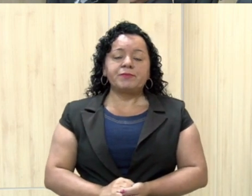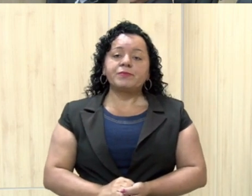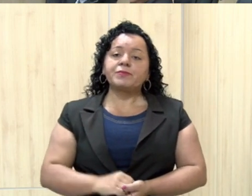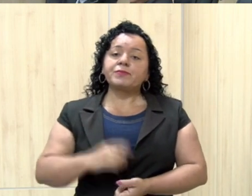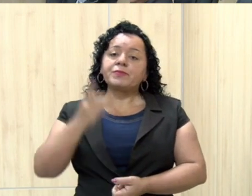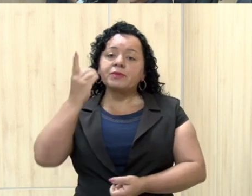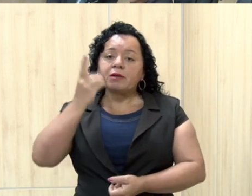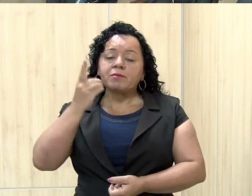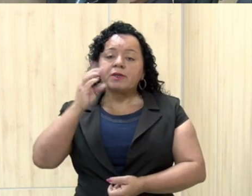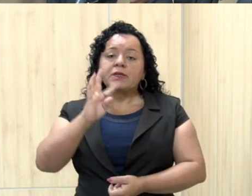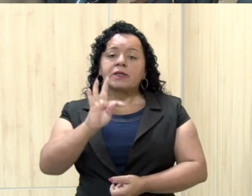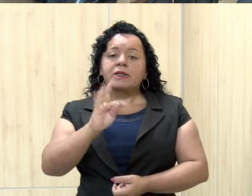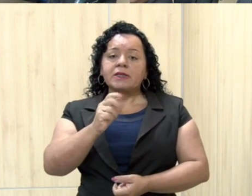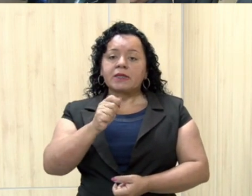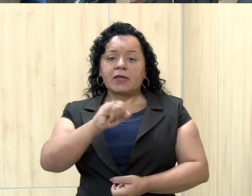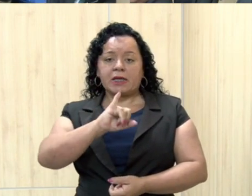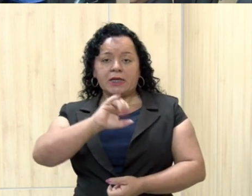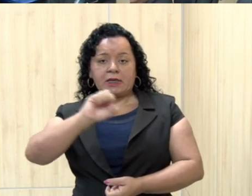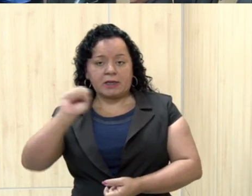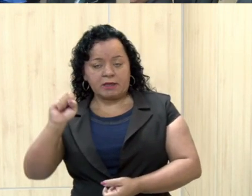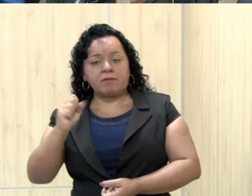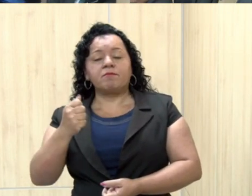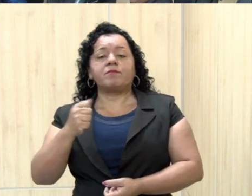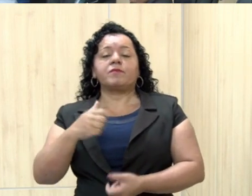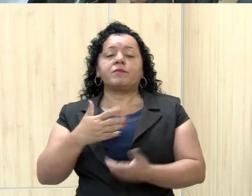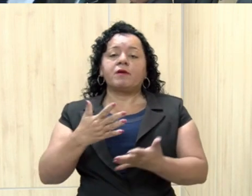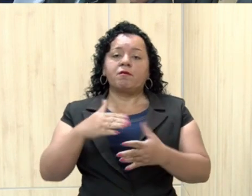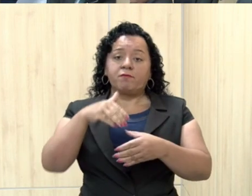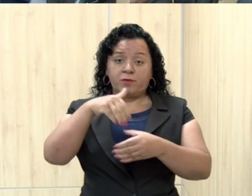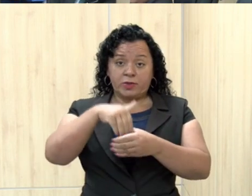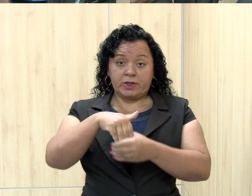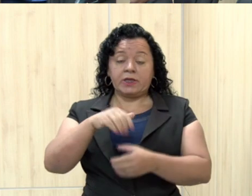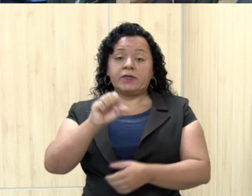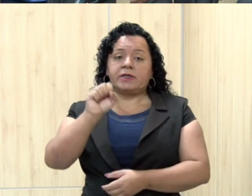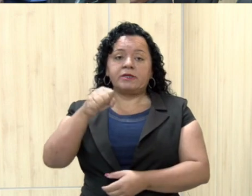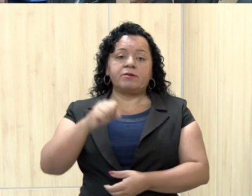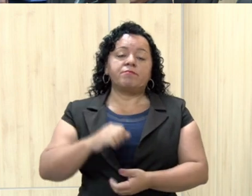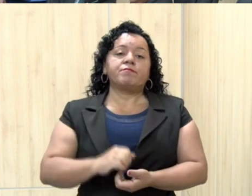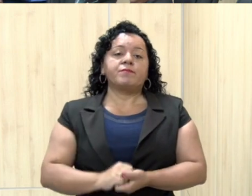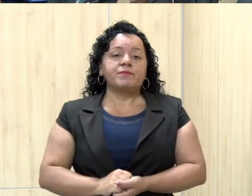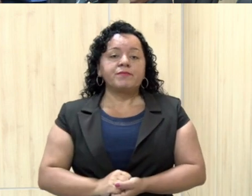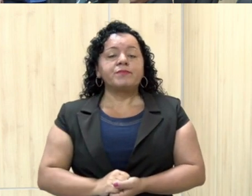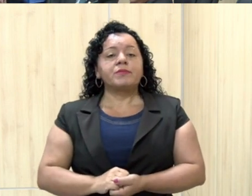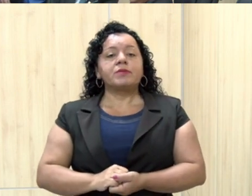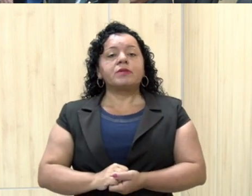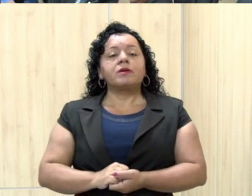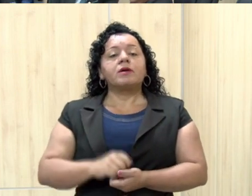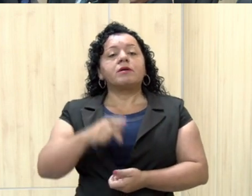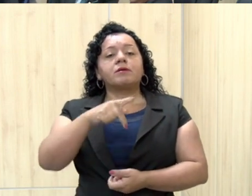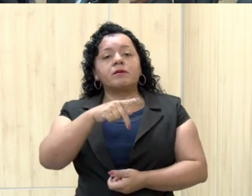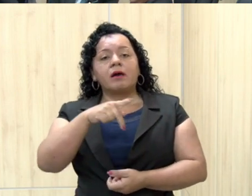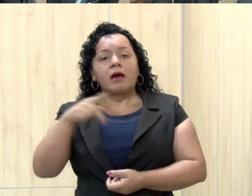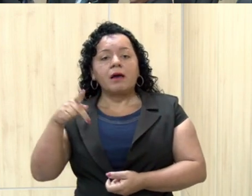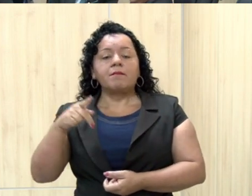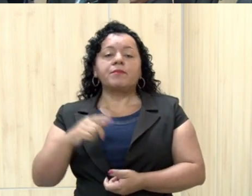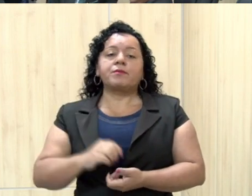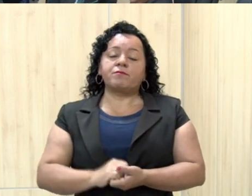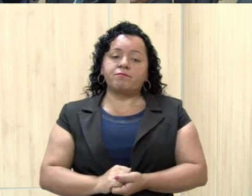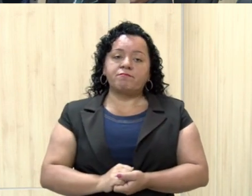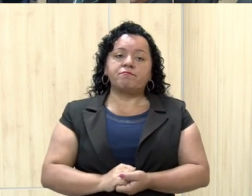deputada Thaíssa autora do projeto a presidencial acompanha o voto do relator Está